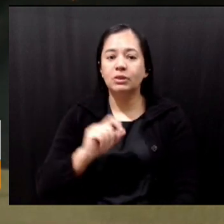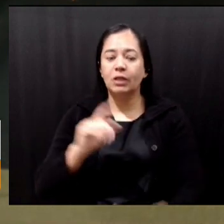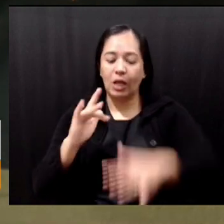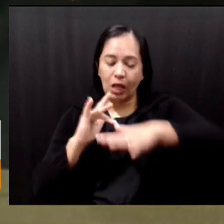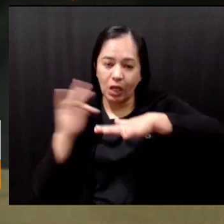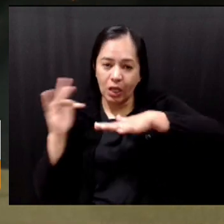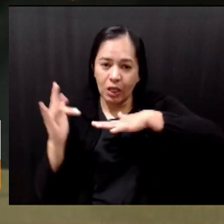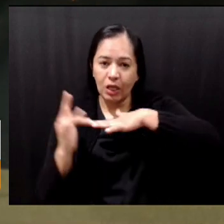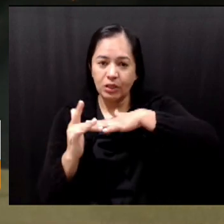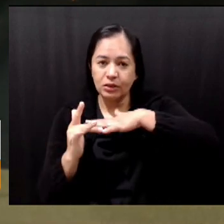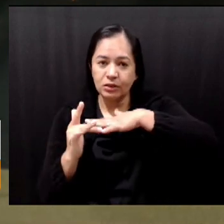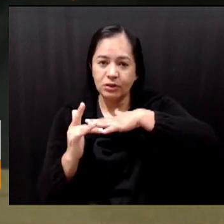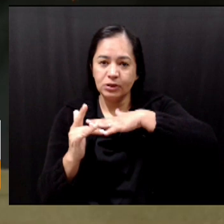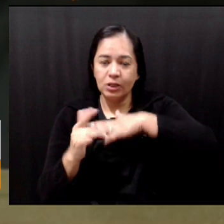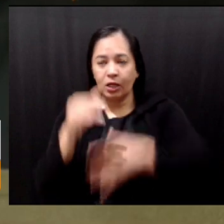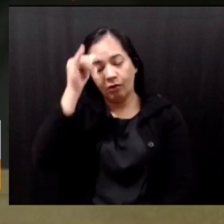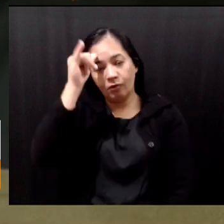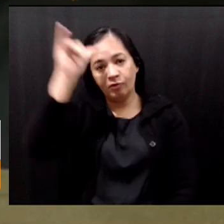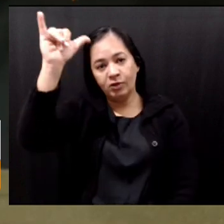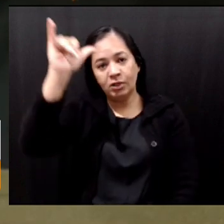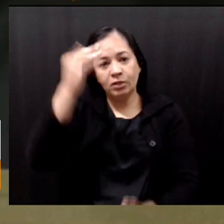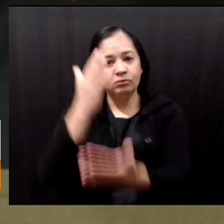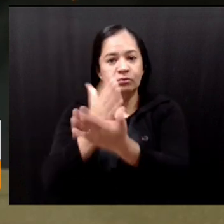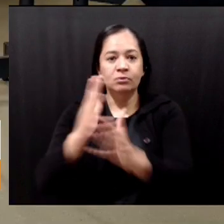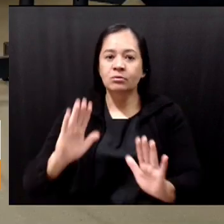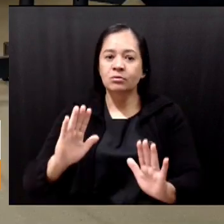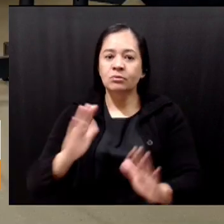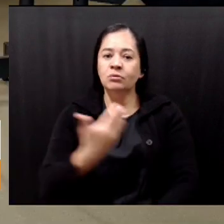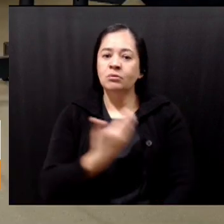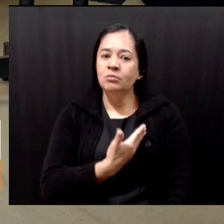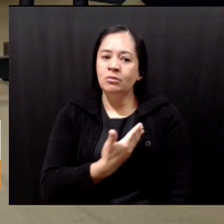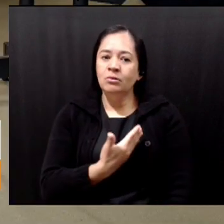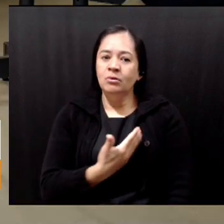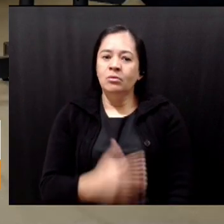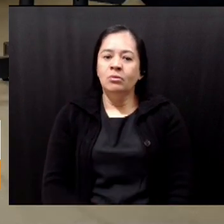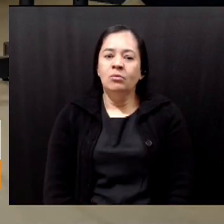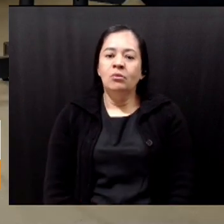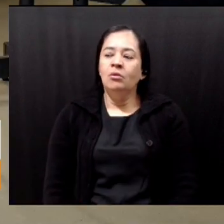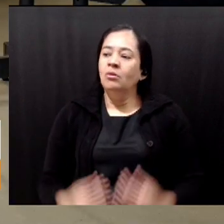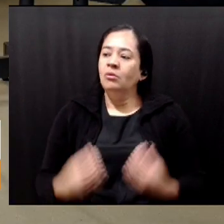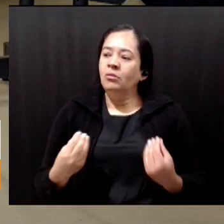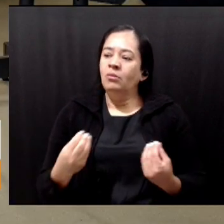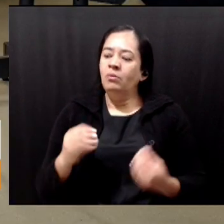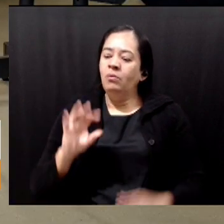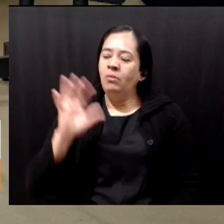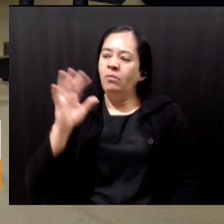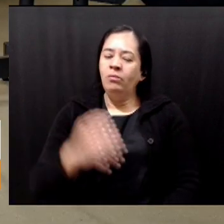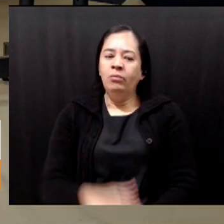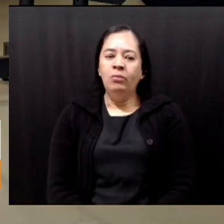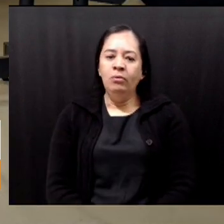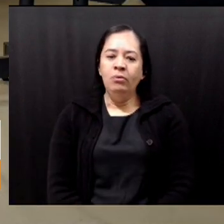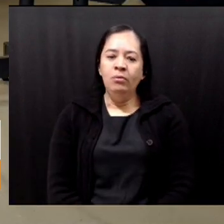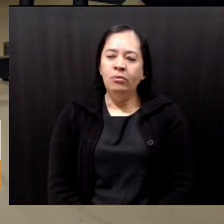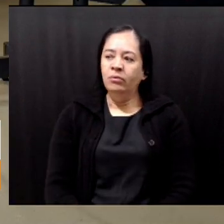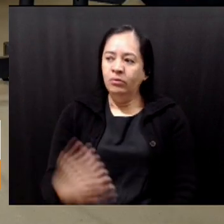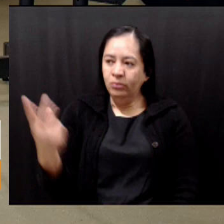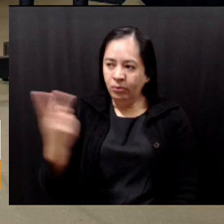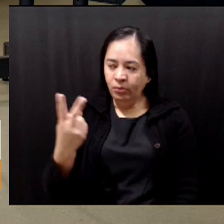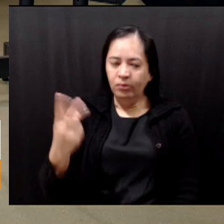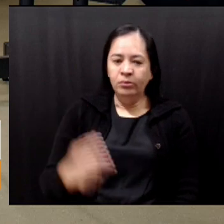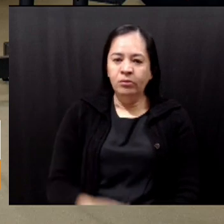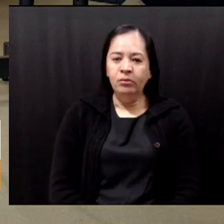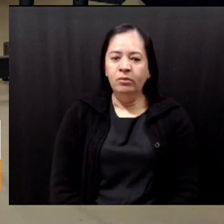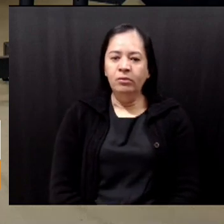venha acabar, extinguir de vez com as amizades que nós temos? Arthur e Renan, os 2 agora, vamos lá. Olha,